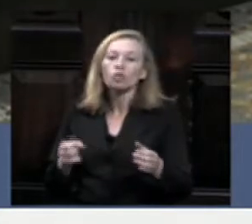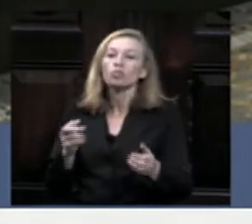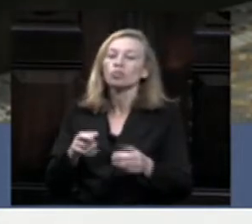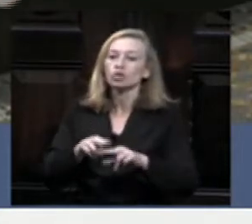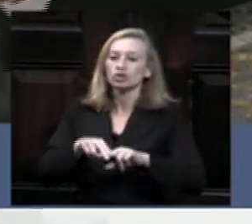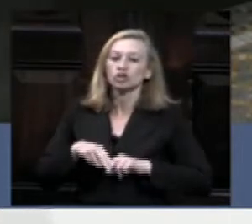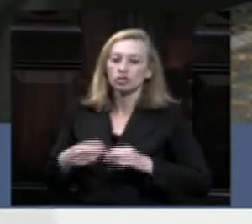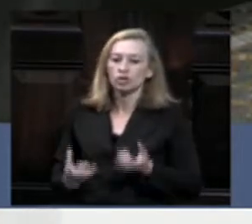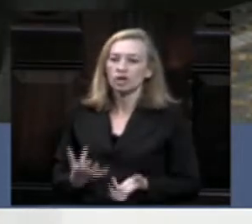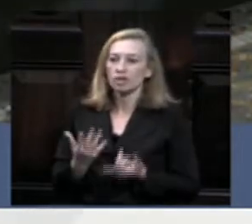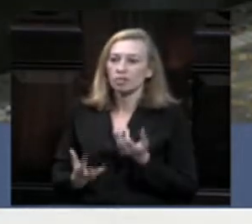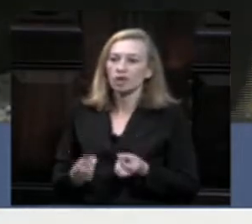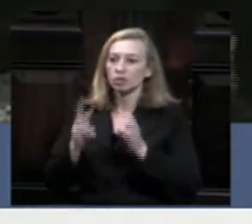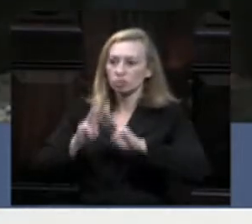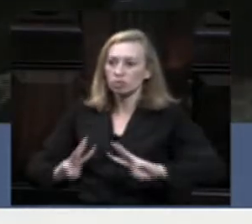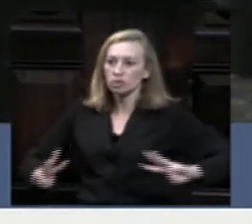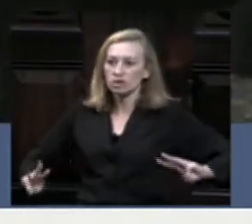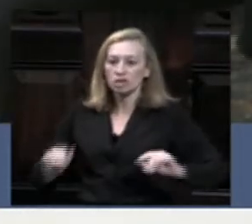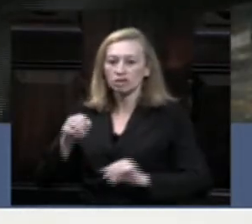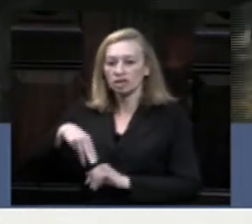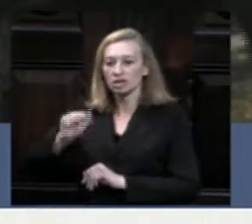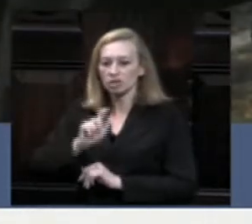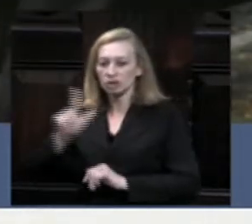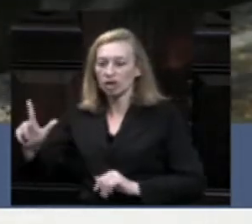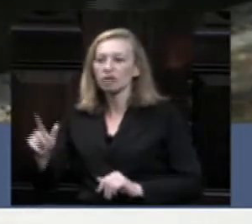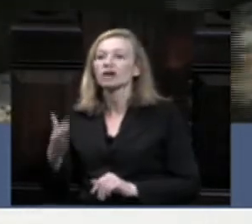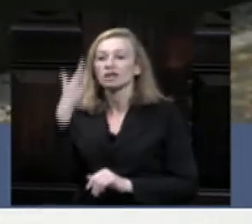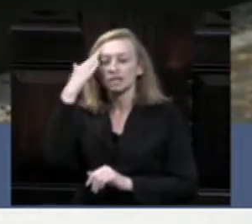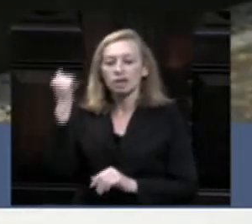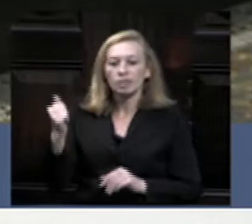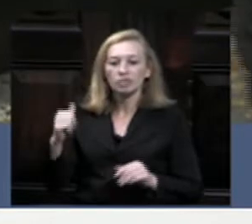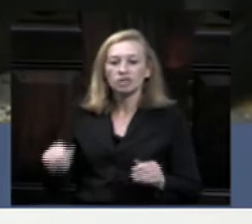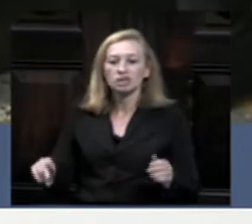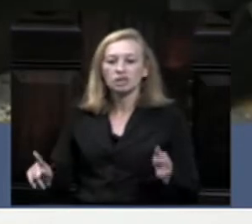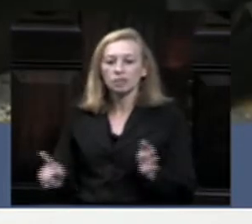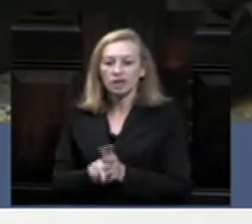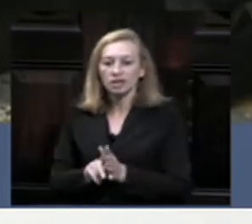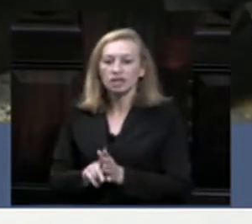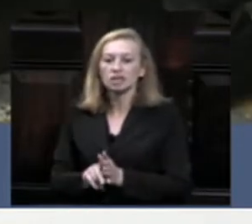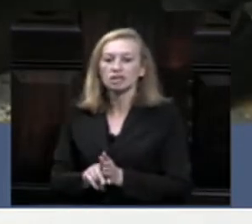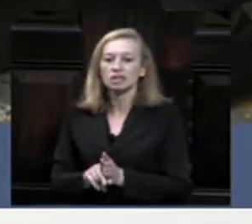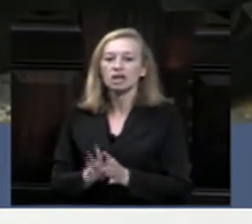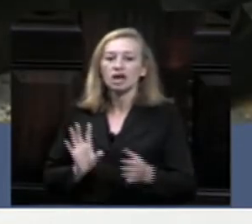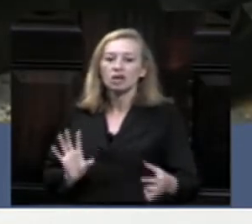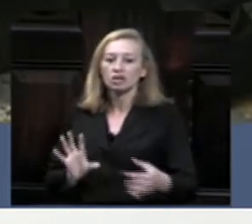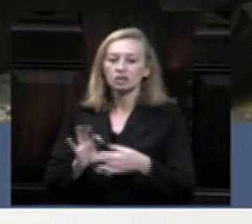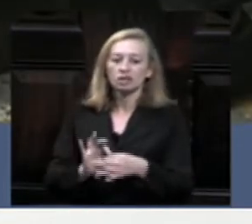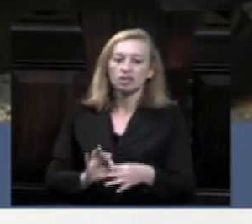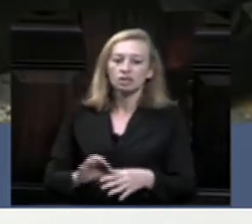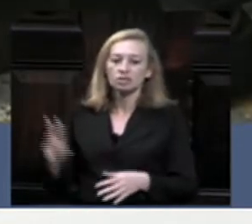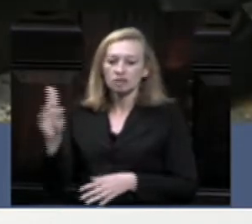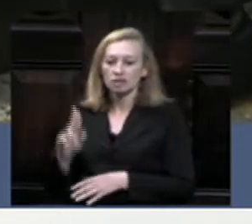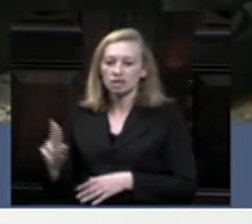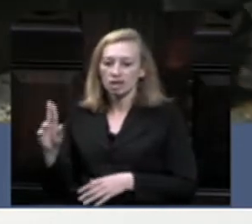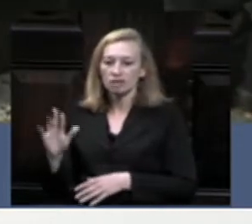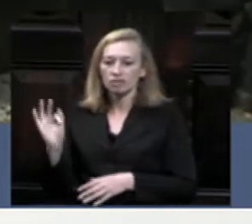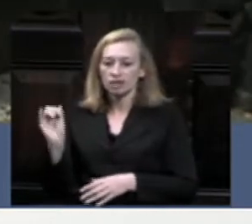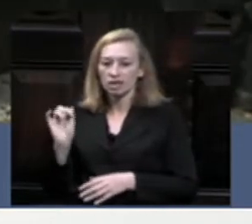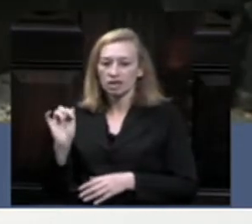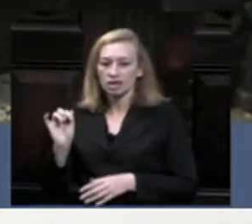Museu Nacional. Sabemos que é uma entidade federal ligada à Universidade Federal do Rio de Janeiro, porém é um patrimônio